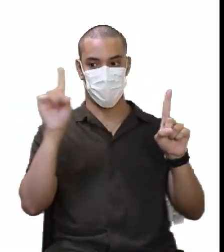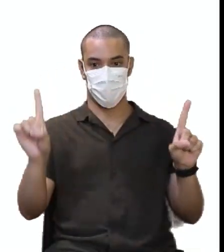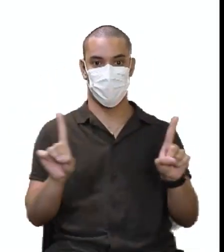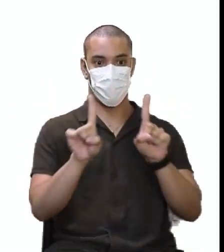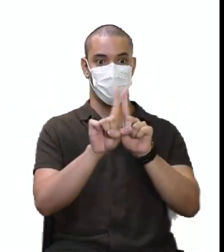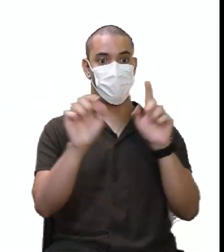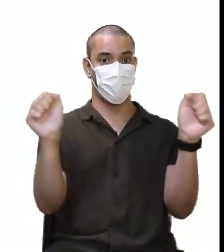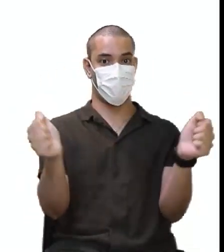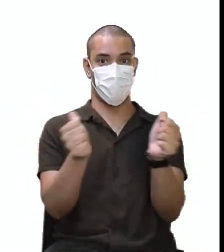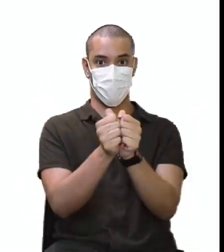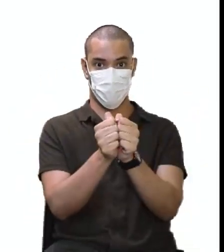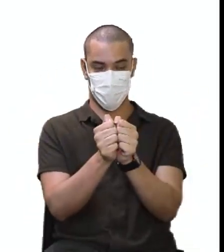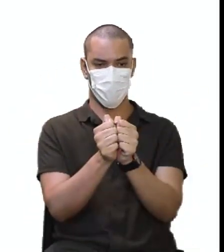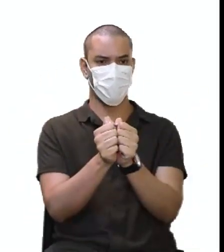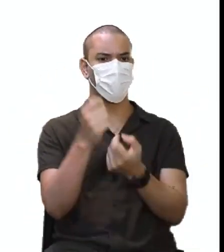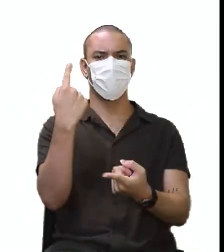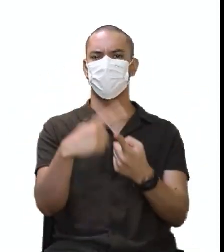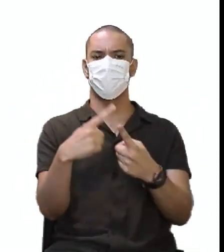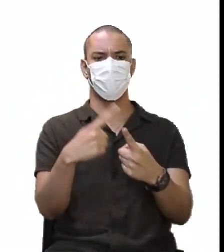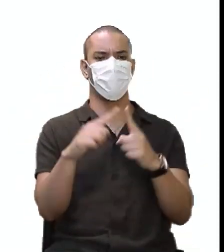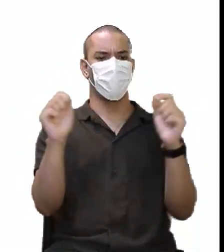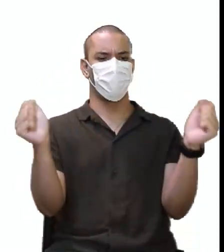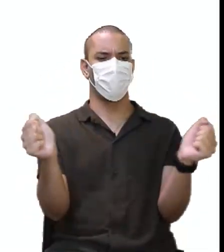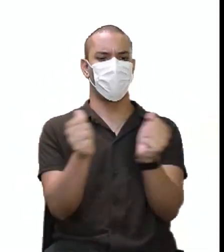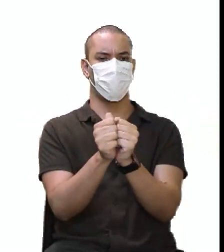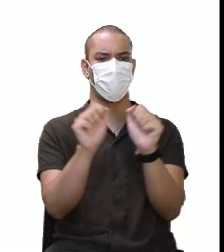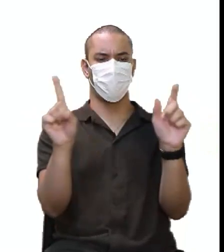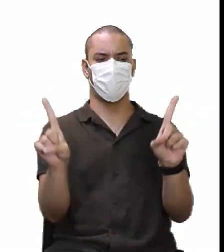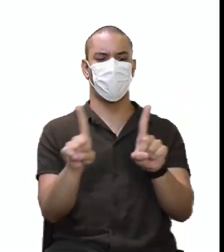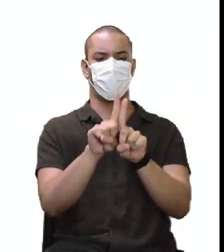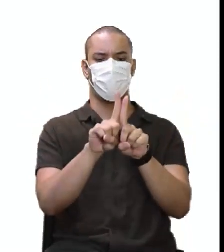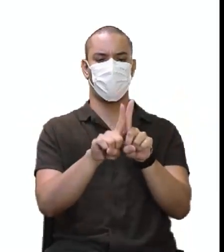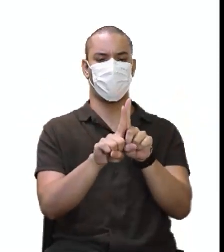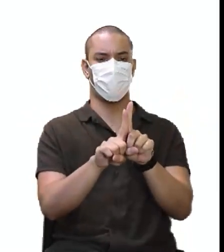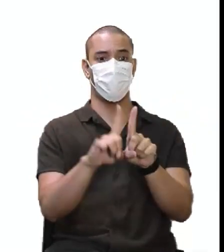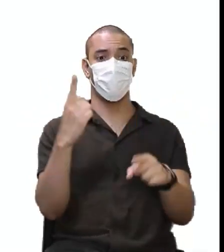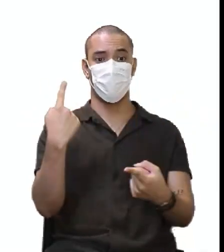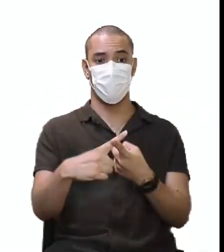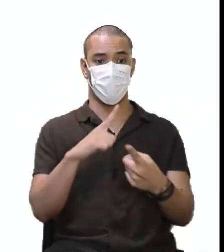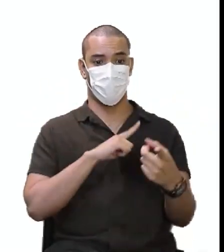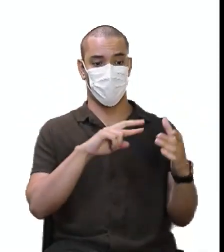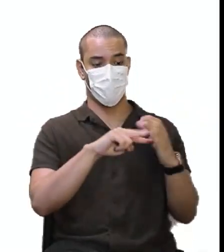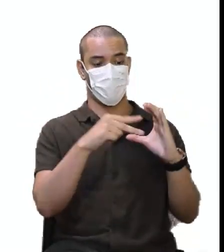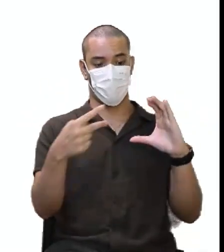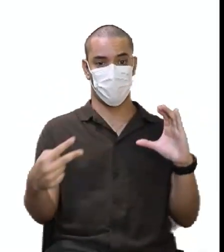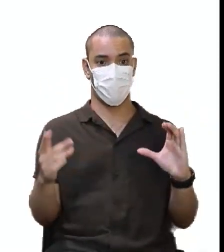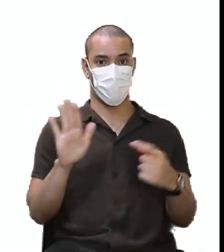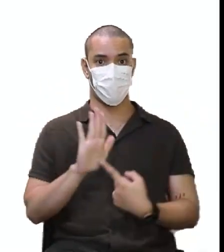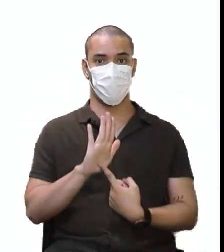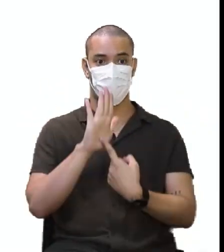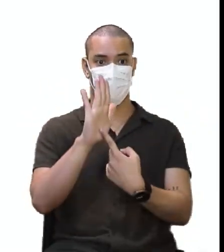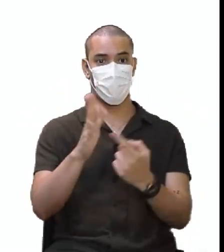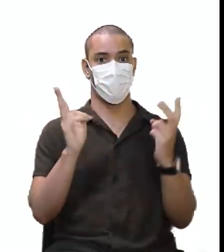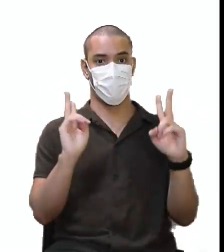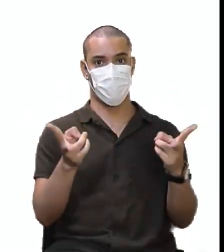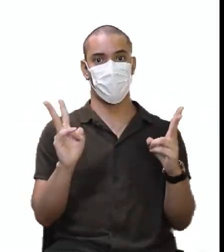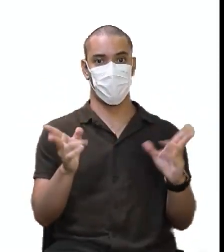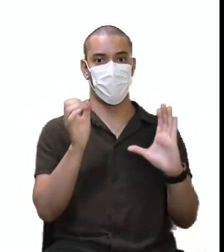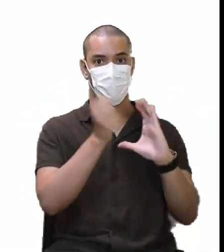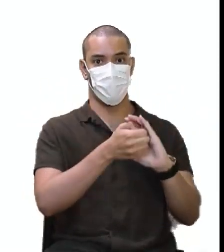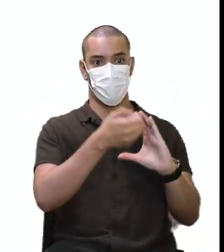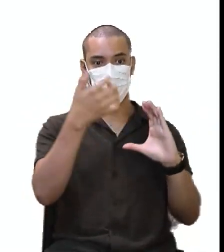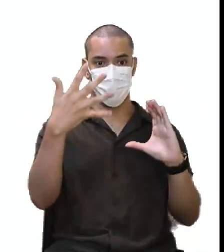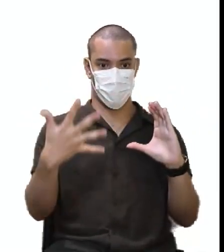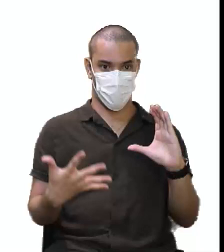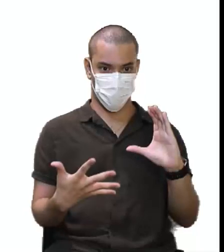materno juntos. E por que eles se juntam? Porque eles têm genes que vão determinar uma mesma